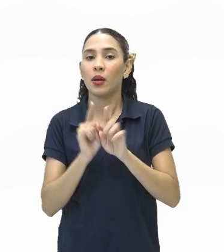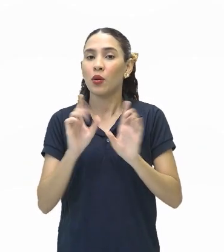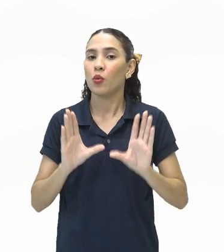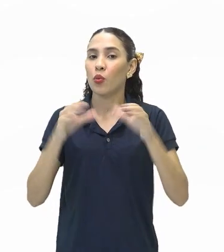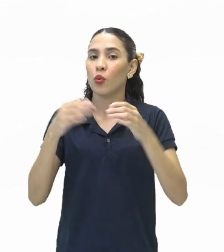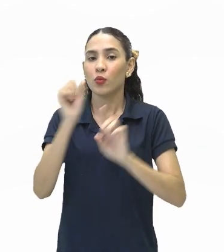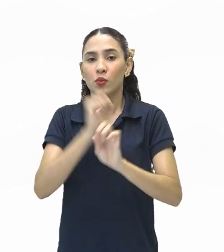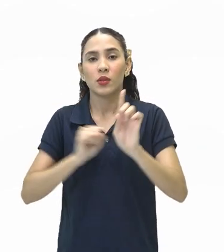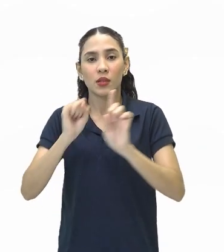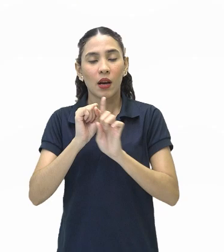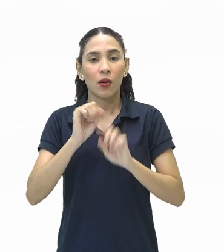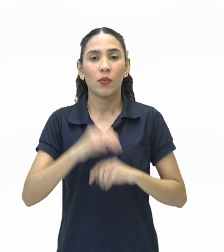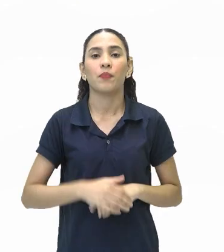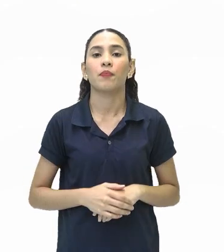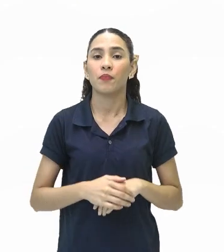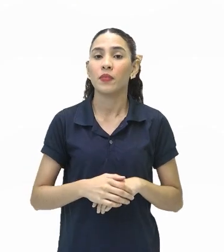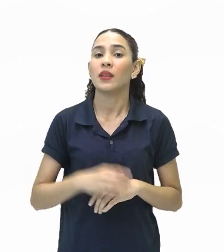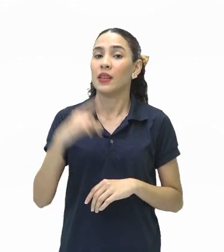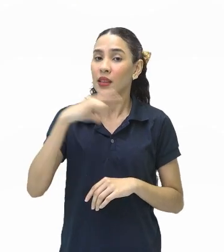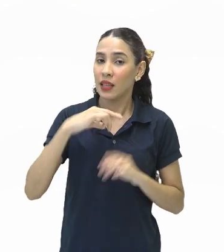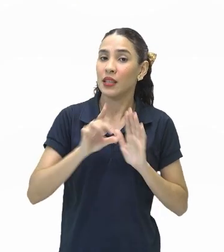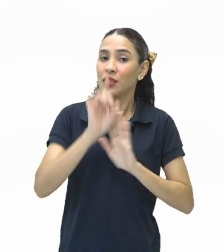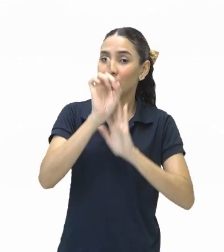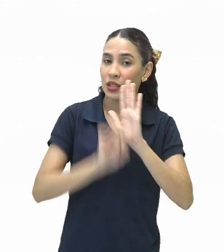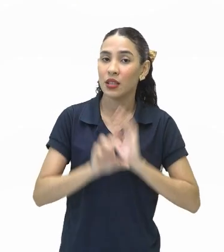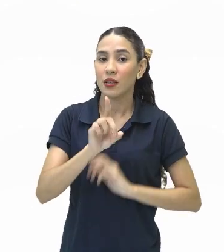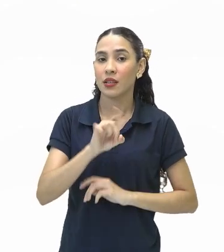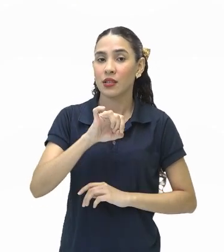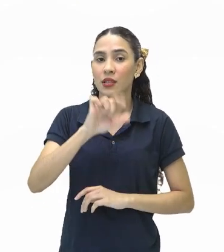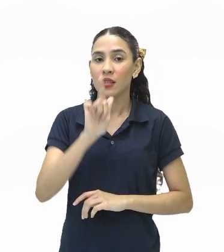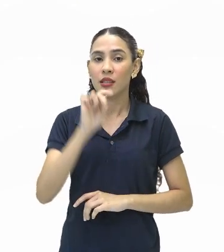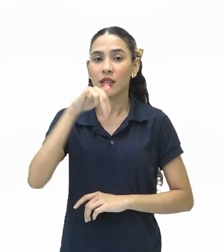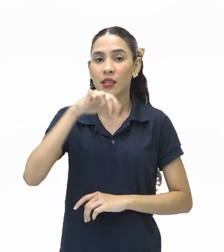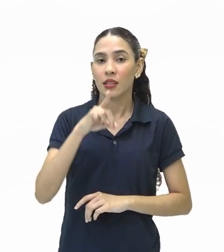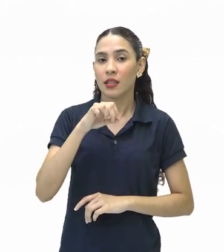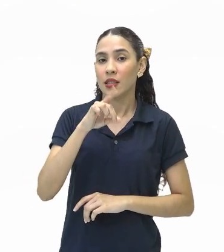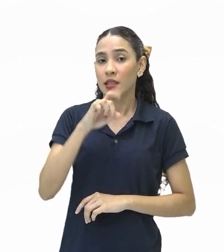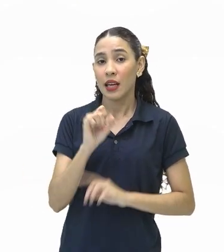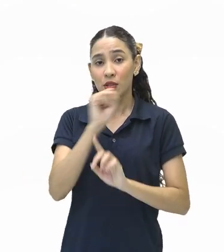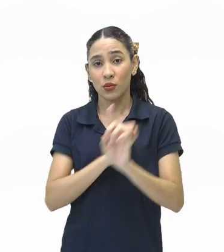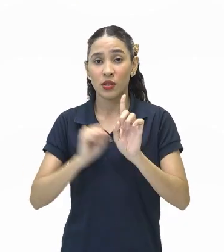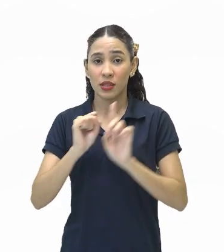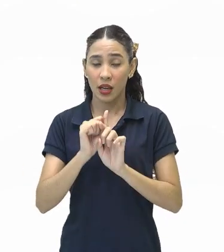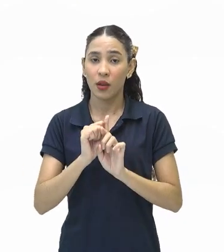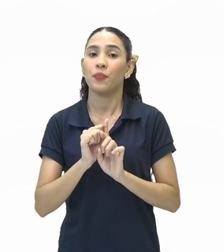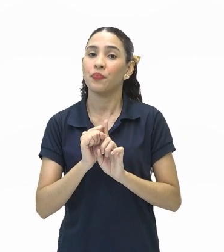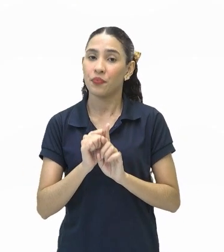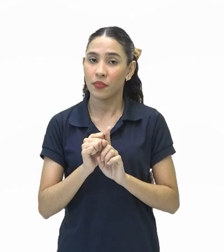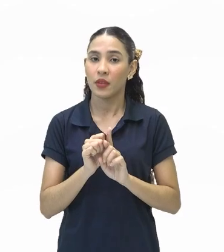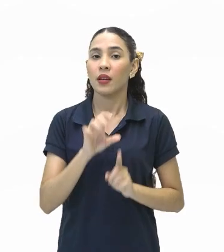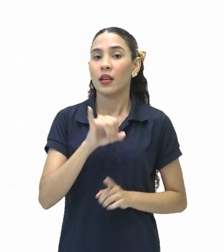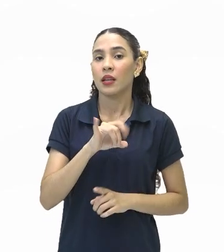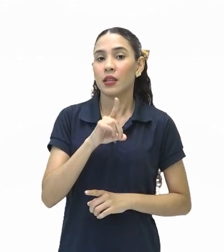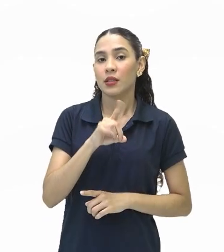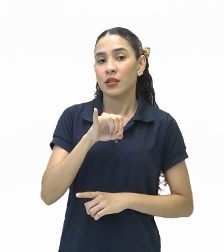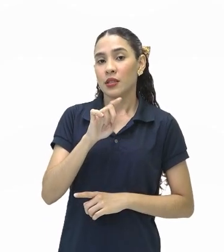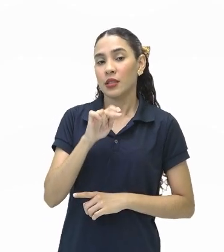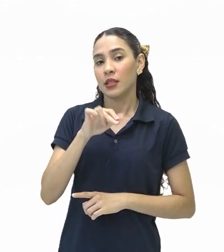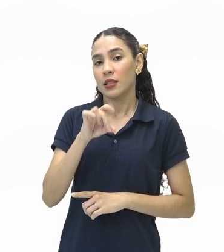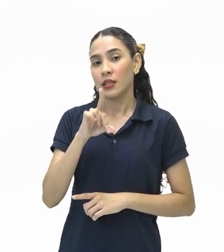classe social, têm direito à dignidade social. Olha o que eu estou falando aqui, de